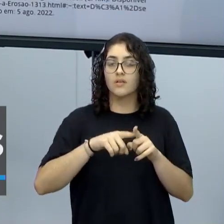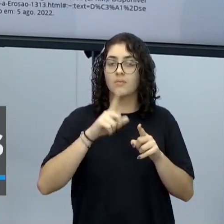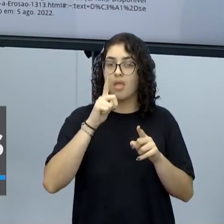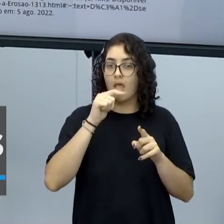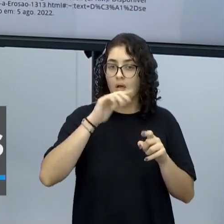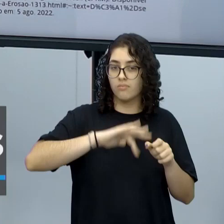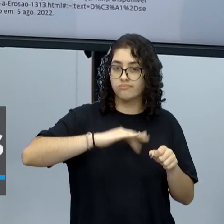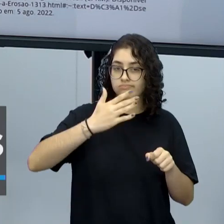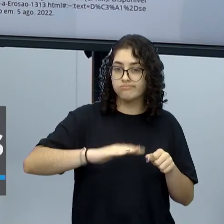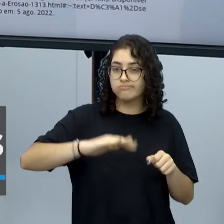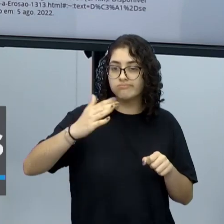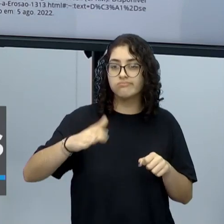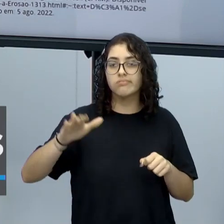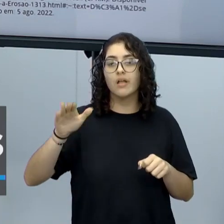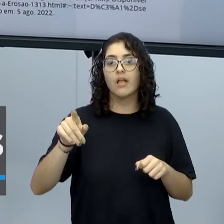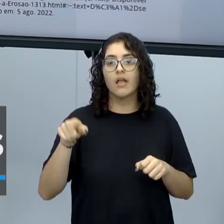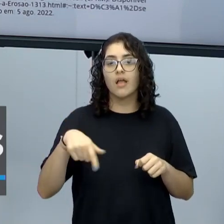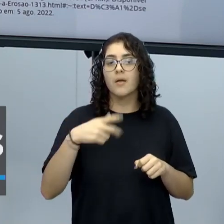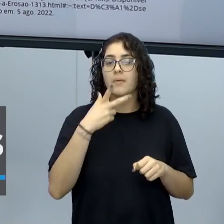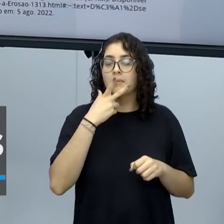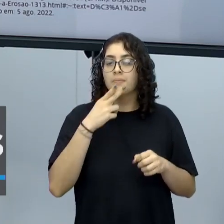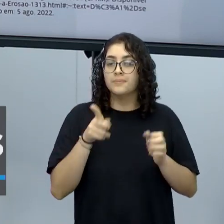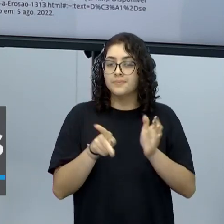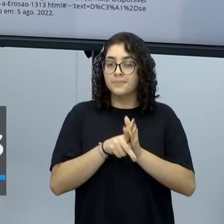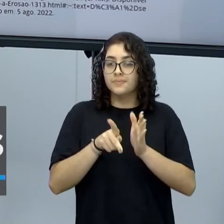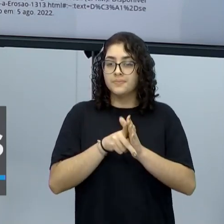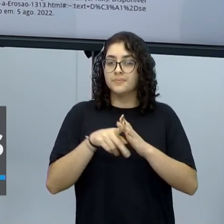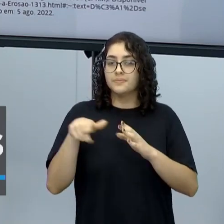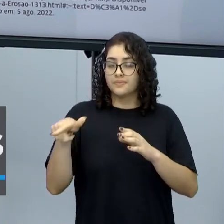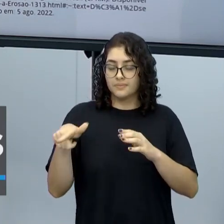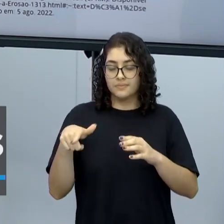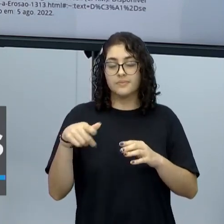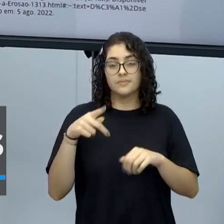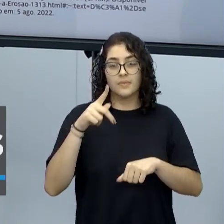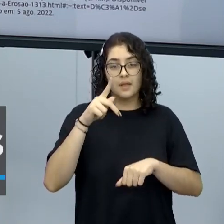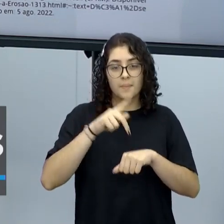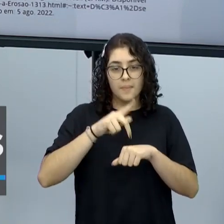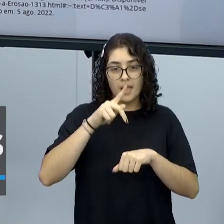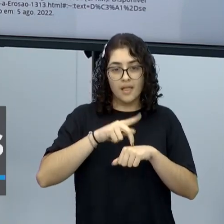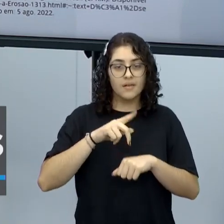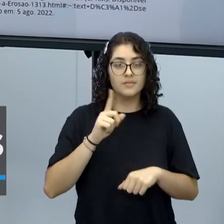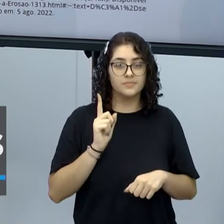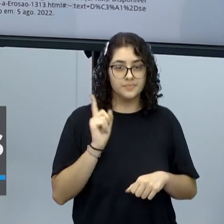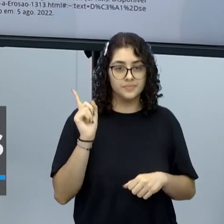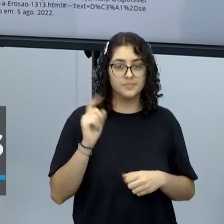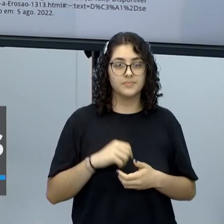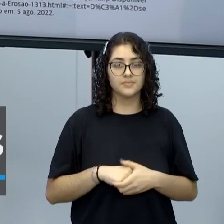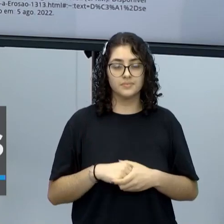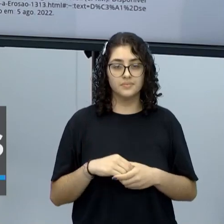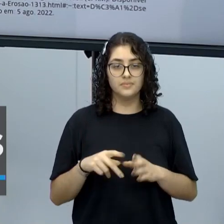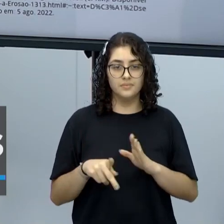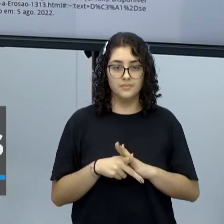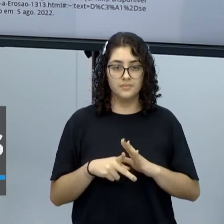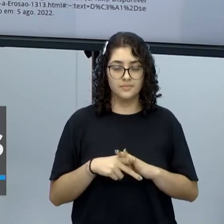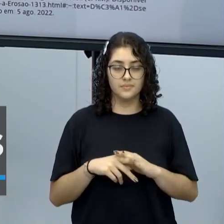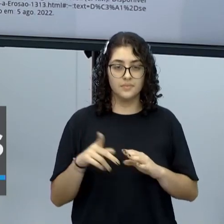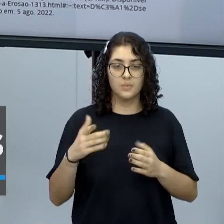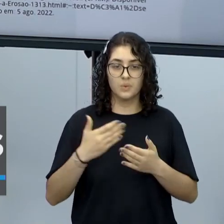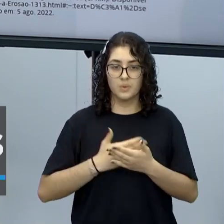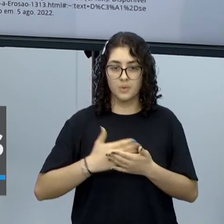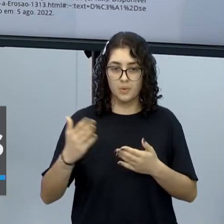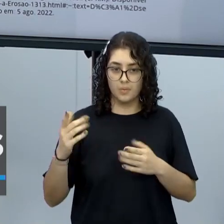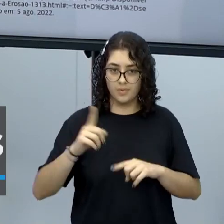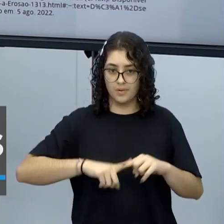vão levando esses fragmentos de rocha, né? Justamente, esses sedimentos aí desse